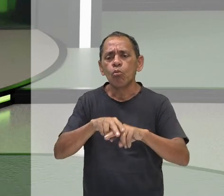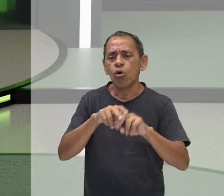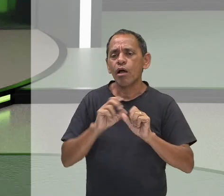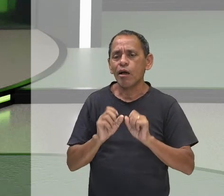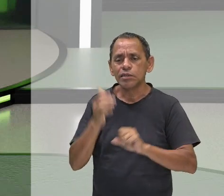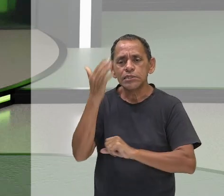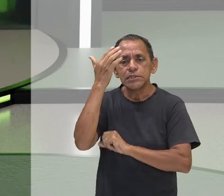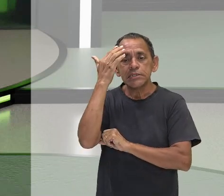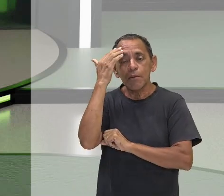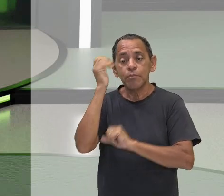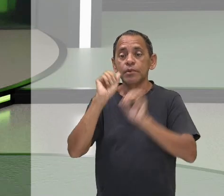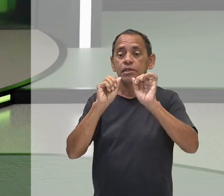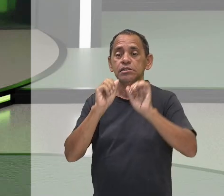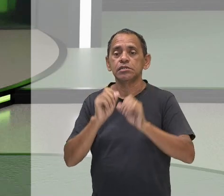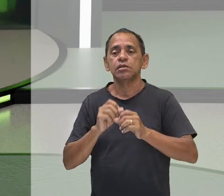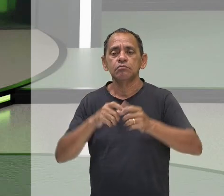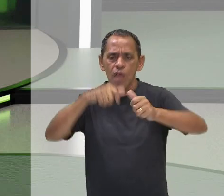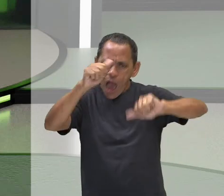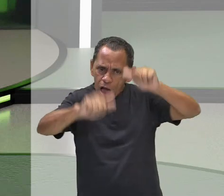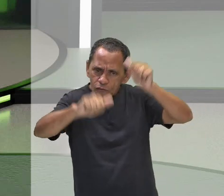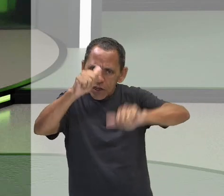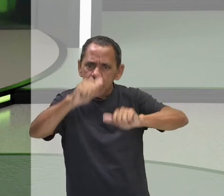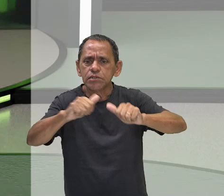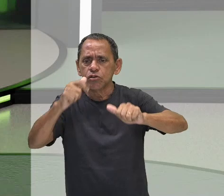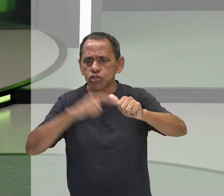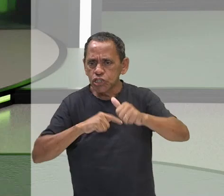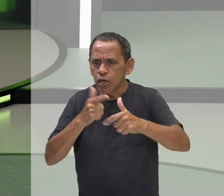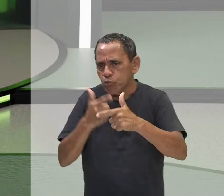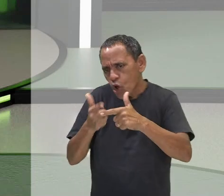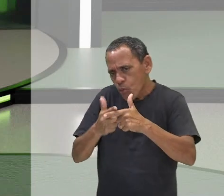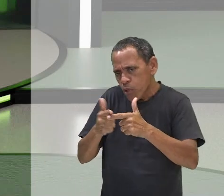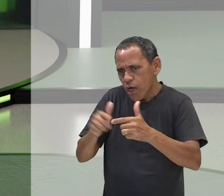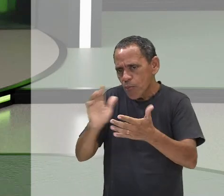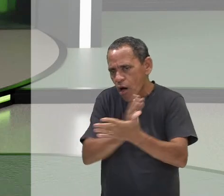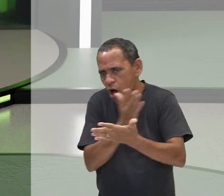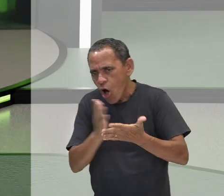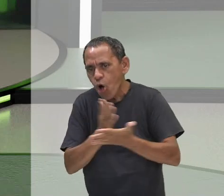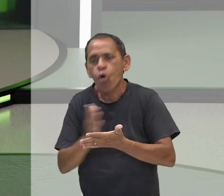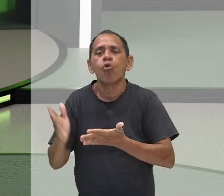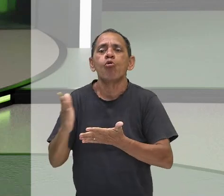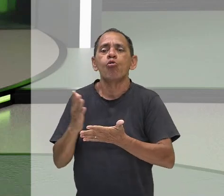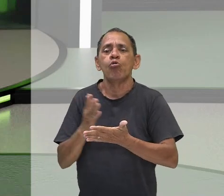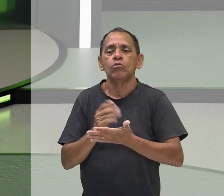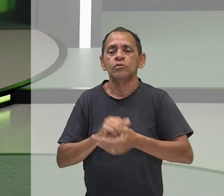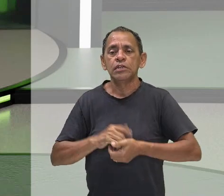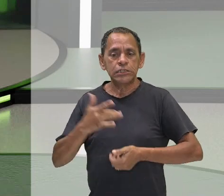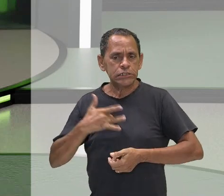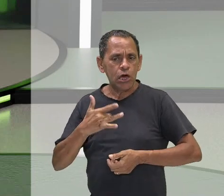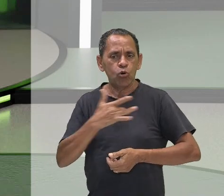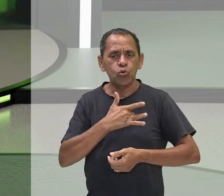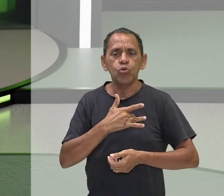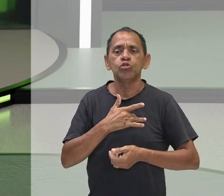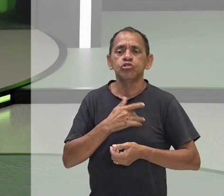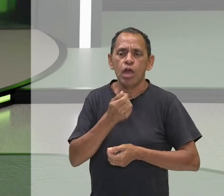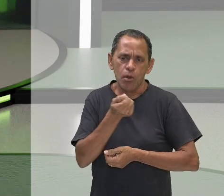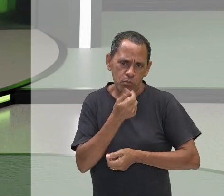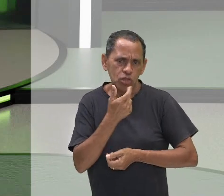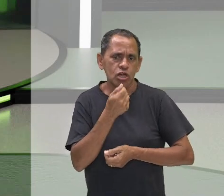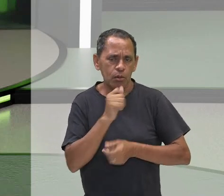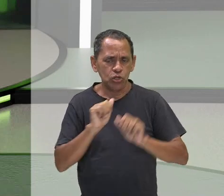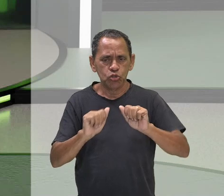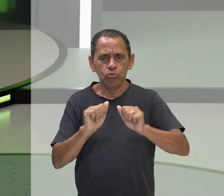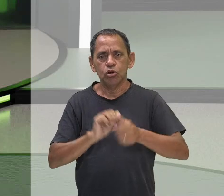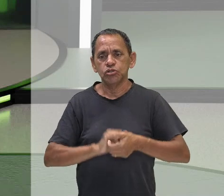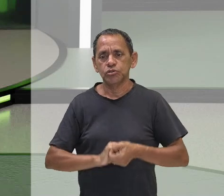nesse diagnóstico aí alguma situação que está irregular e vai passar um medicamento para controlar, que geralmente são